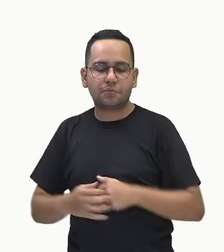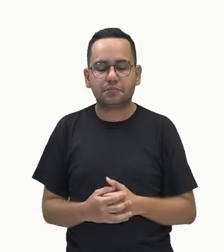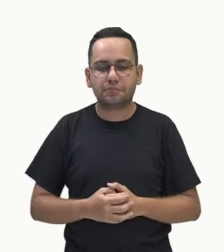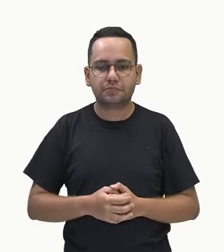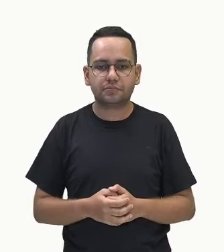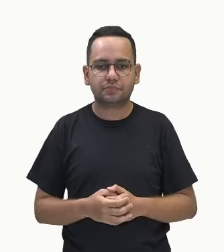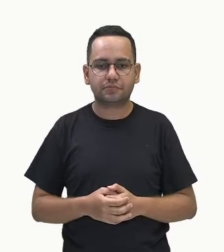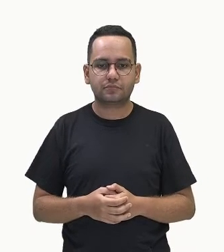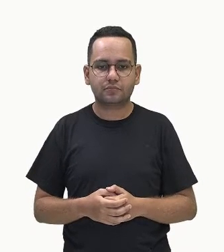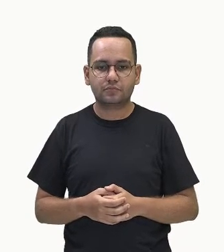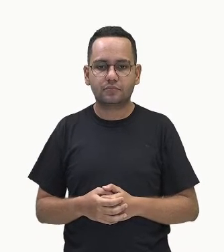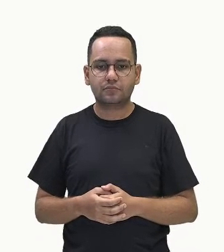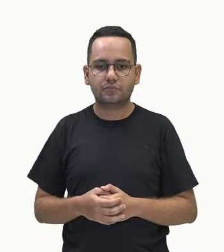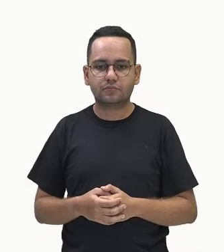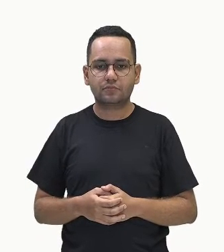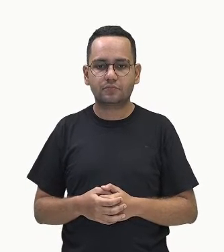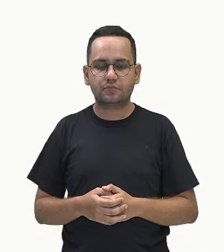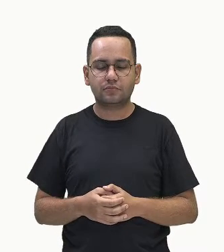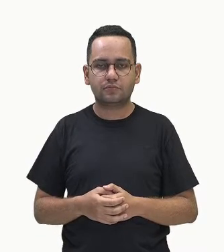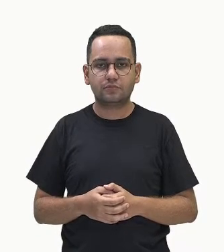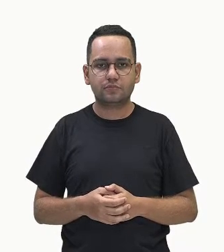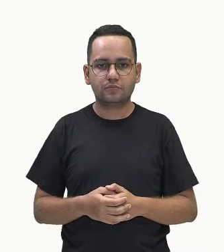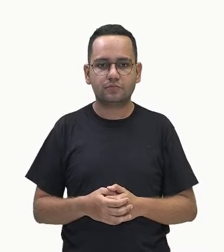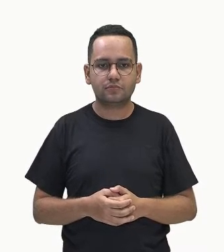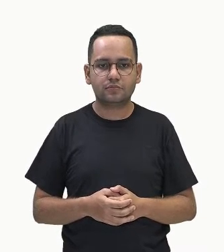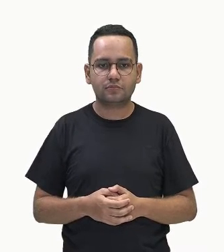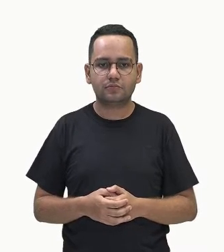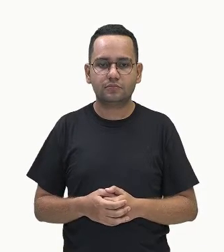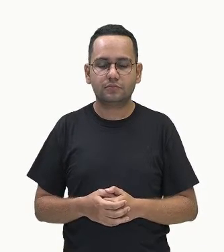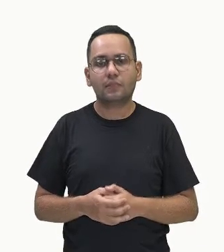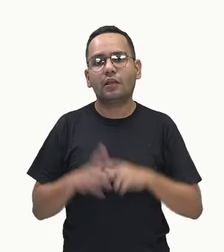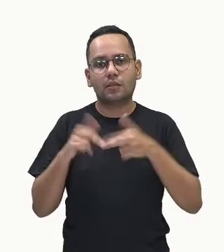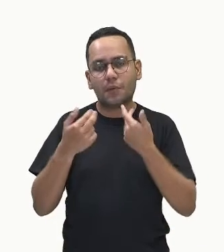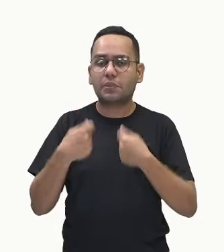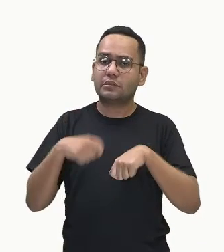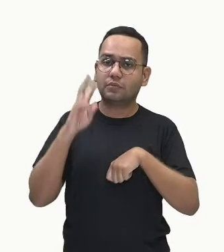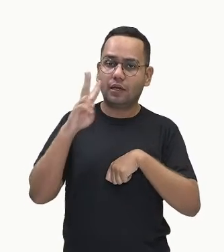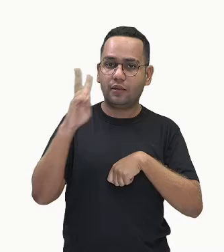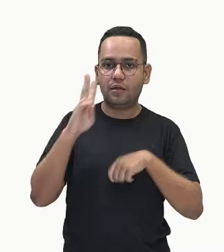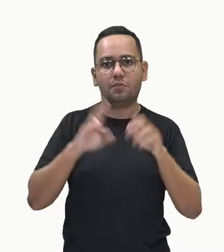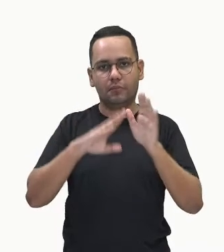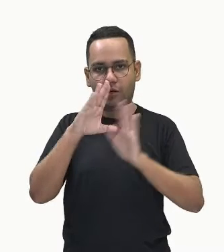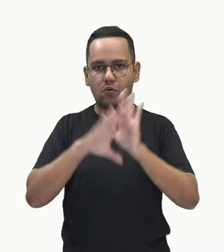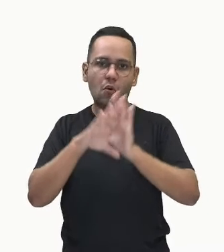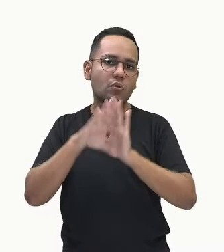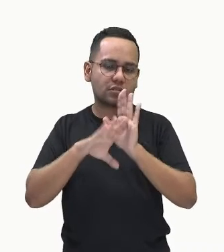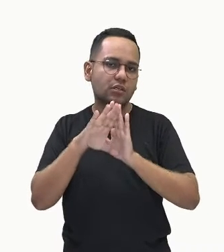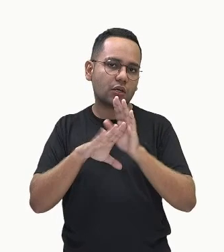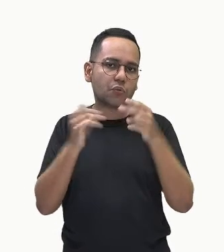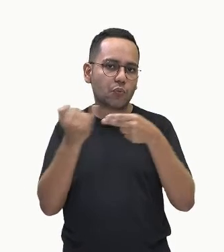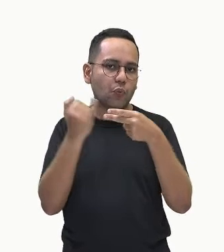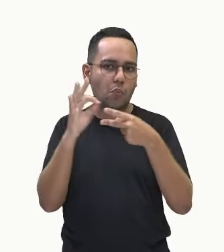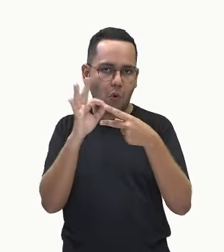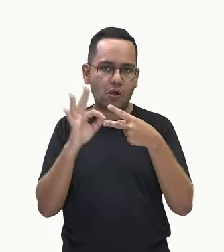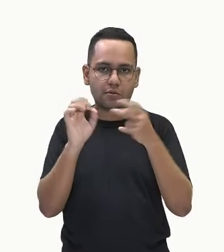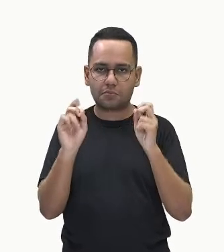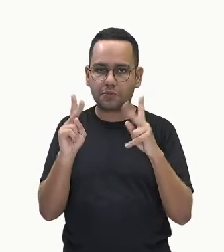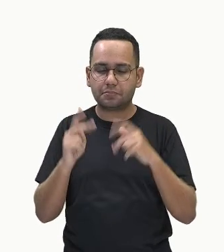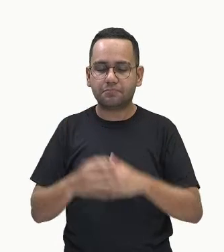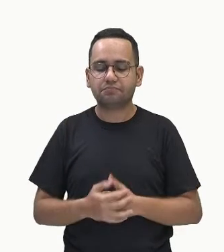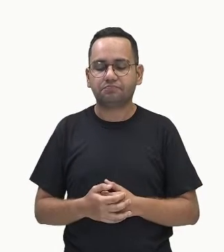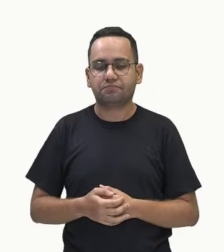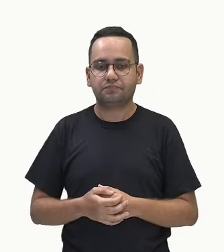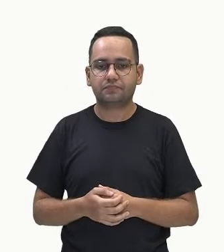precisa? Apenas isso, o apótema e a definição, né, relembrando aí o que é um polígono. Vamos então agora a